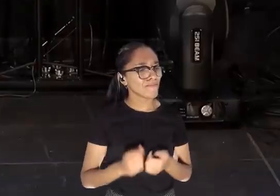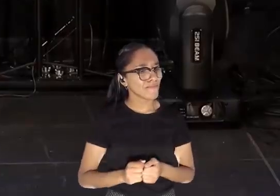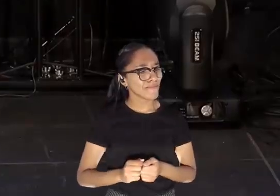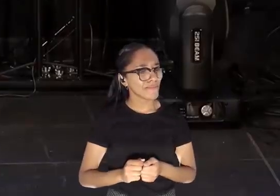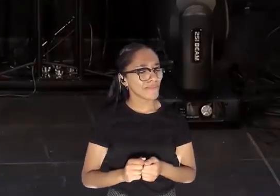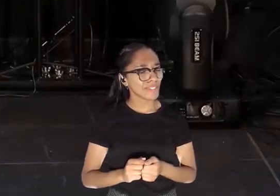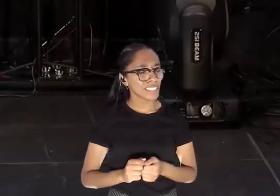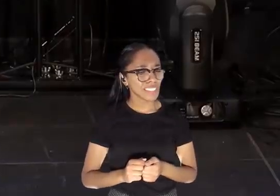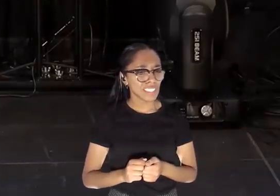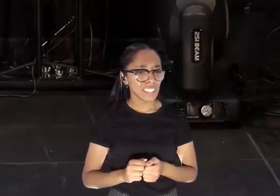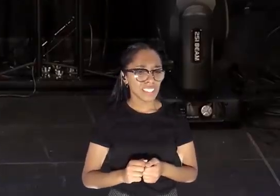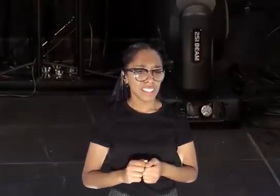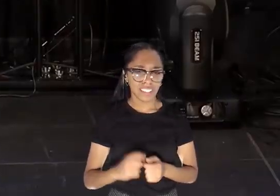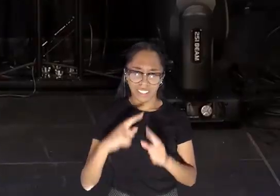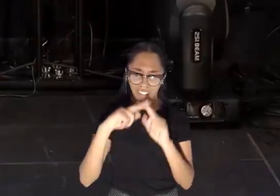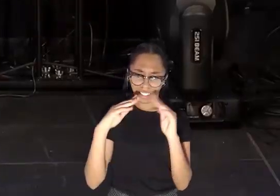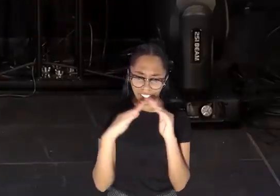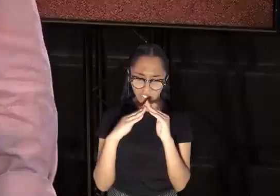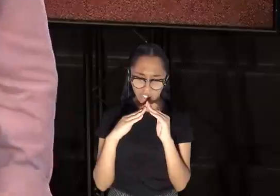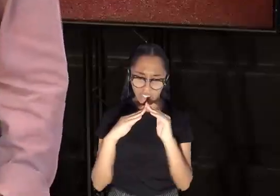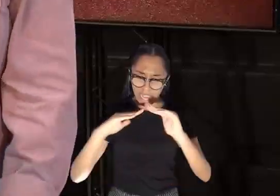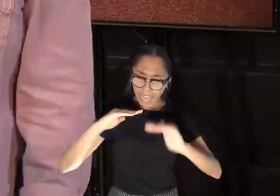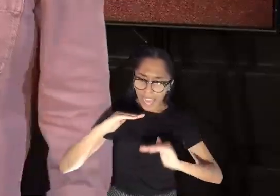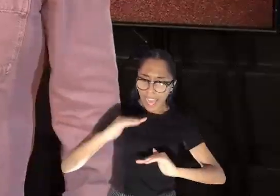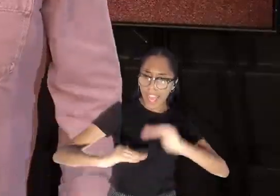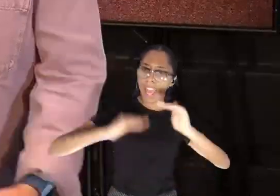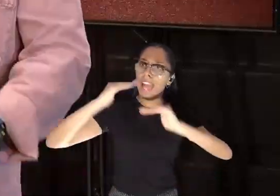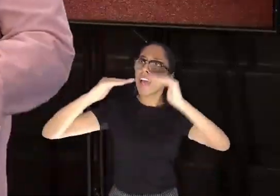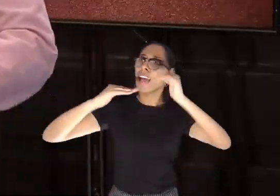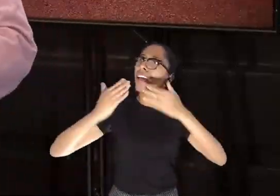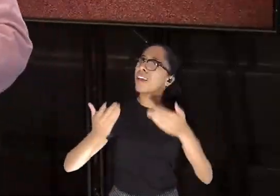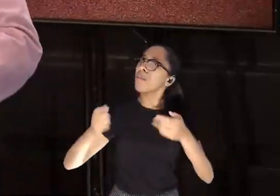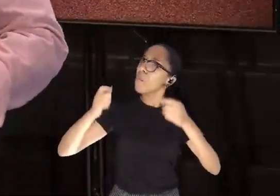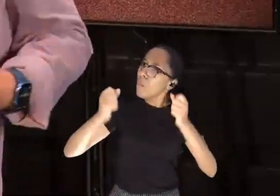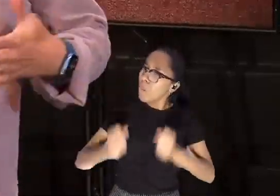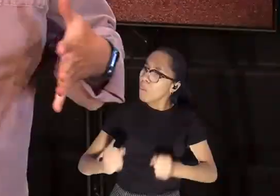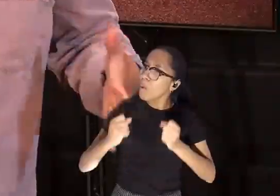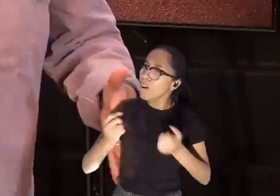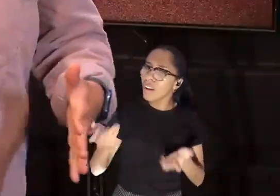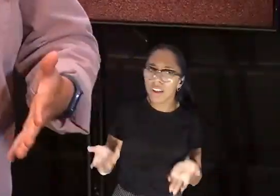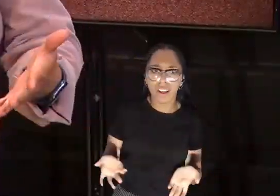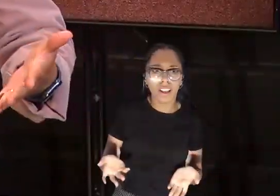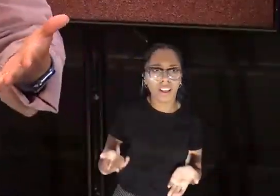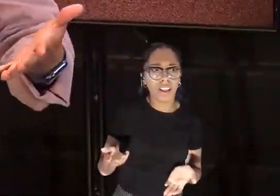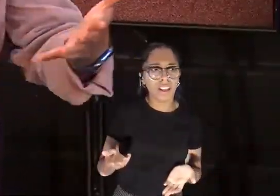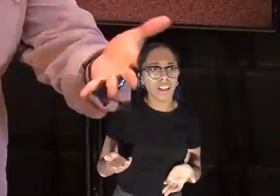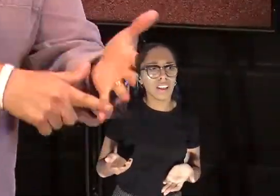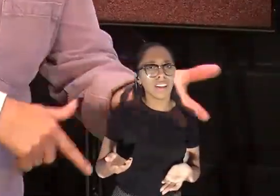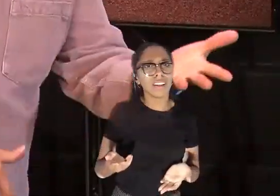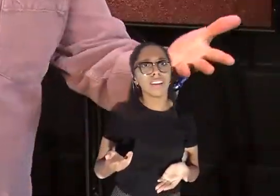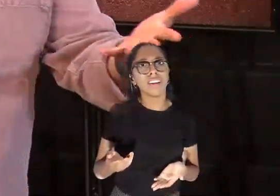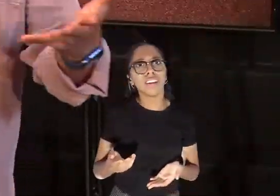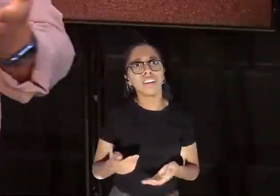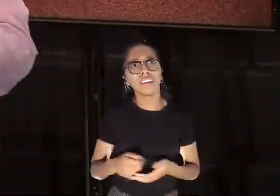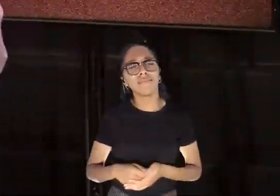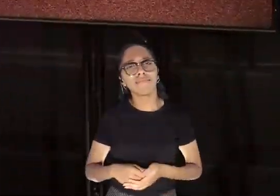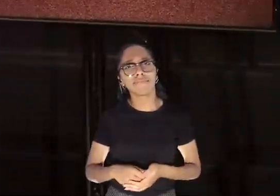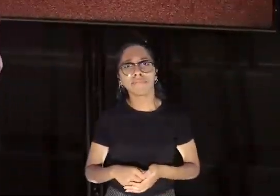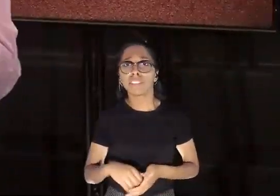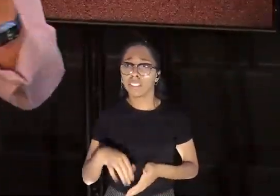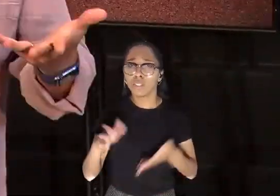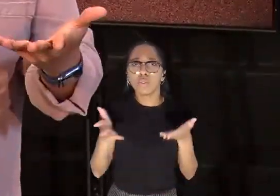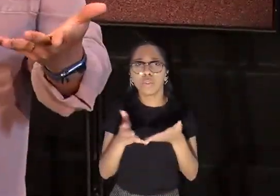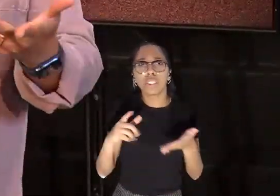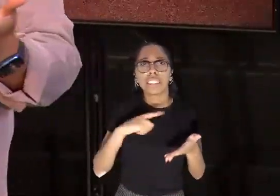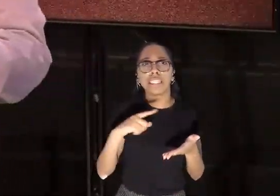que a igreja não possa crescer mais. Que a gente tem que ficar... Hoje existe o marketing, hoje